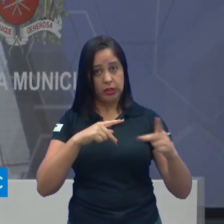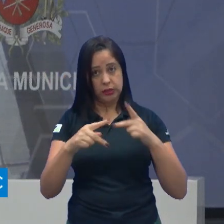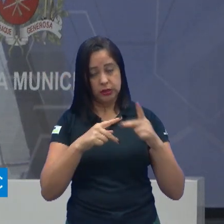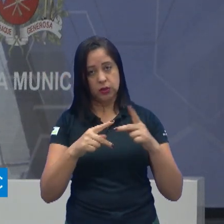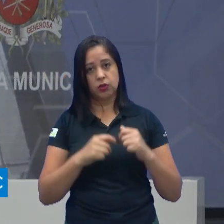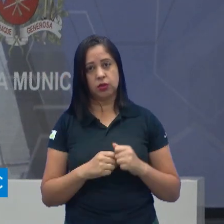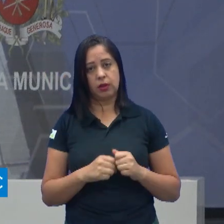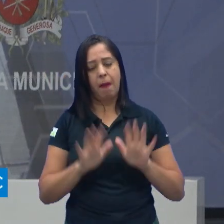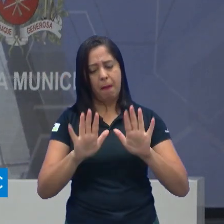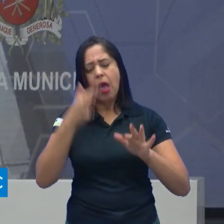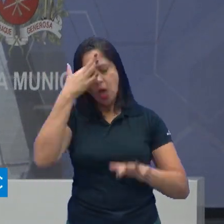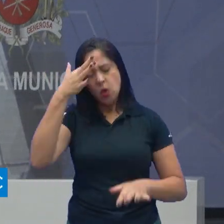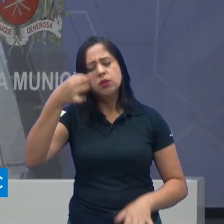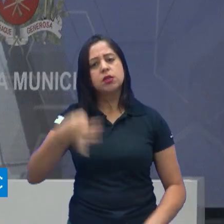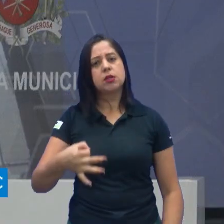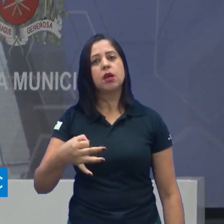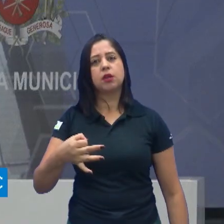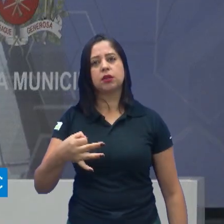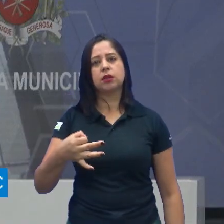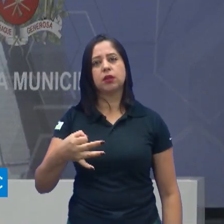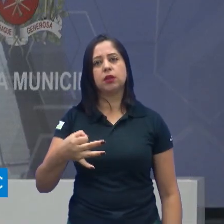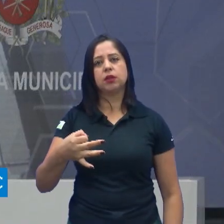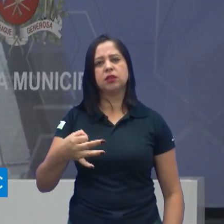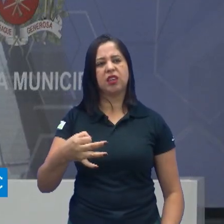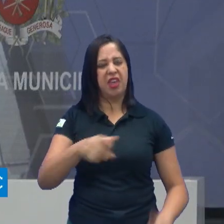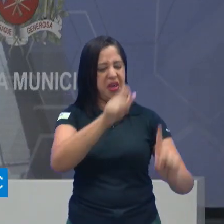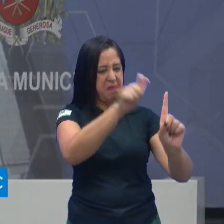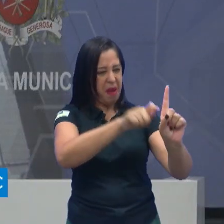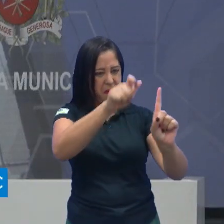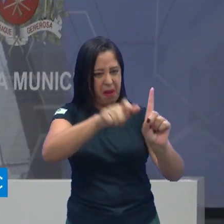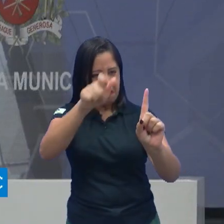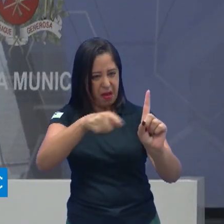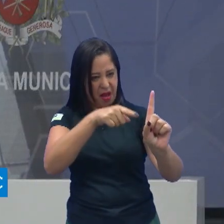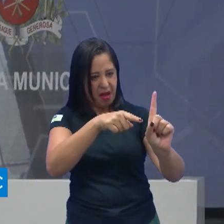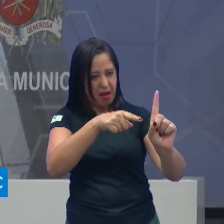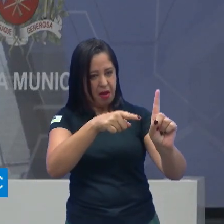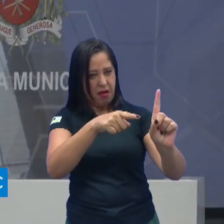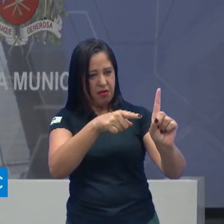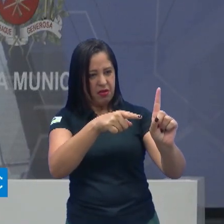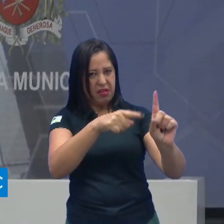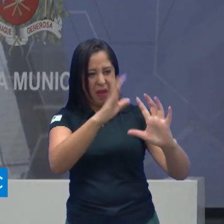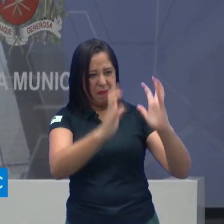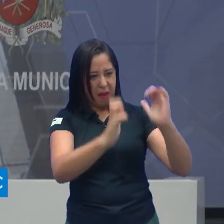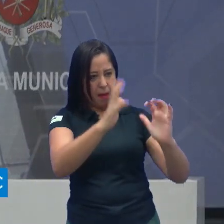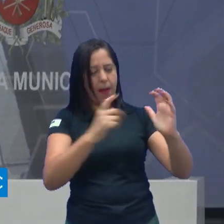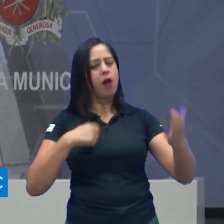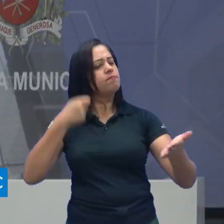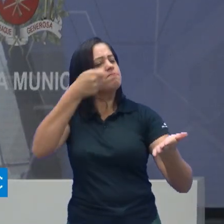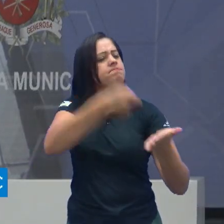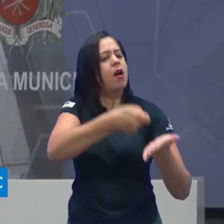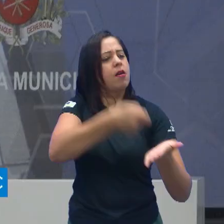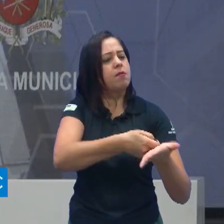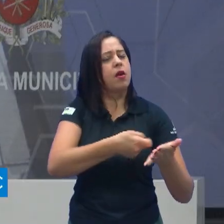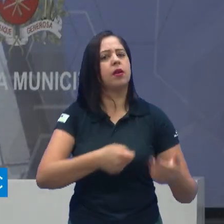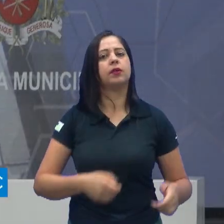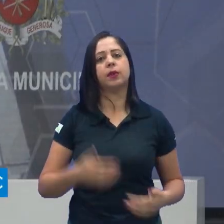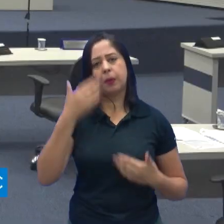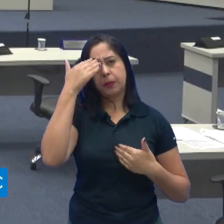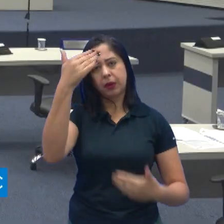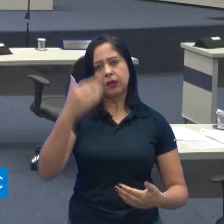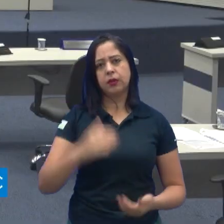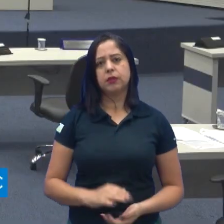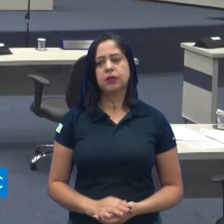tenho certeza que todos os envolvidos serão punidos e daremos exemplo nesse caso. Obrigado, presidente.